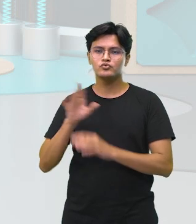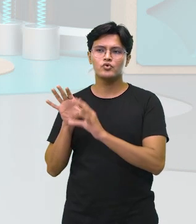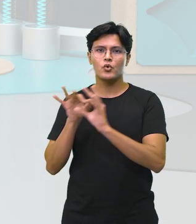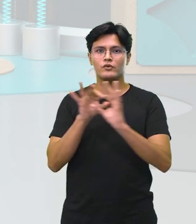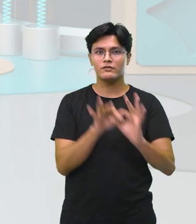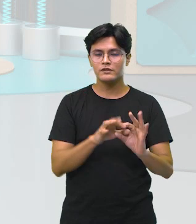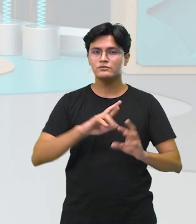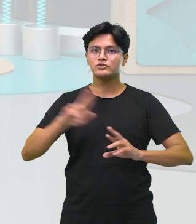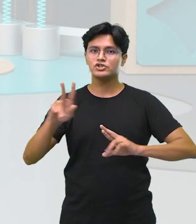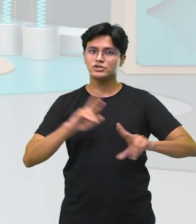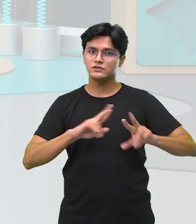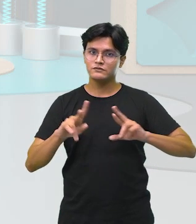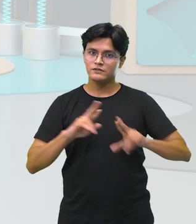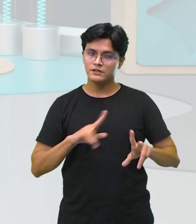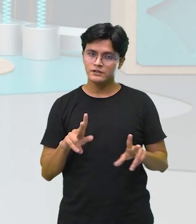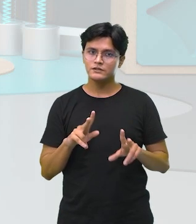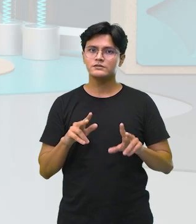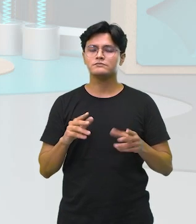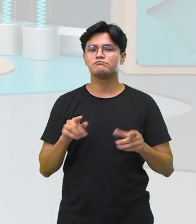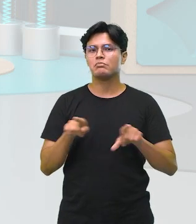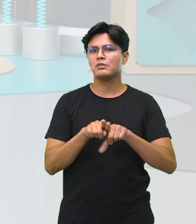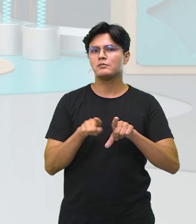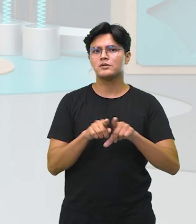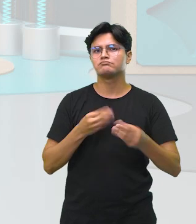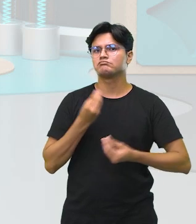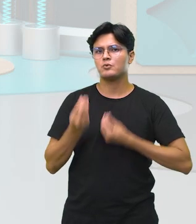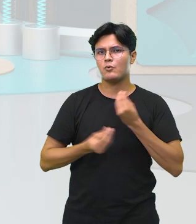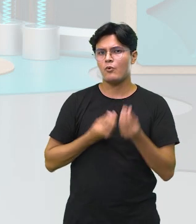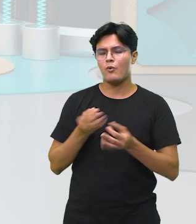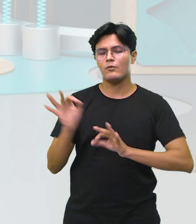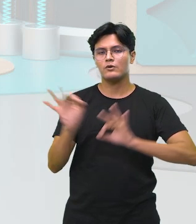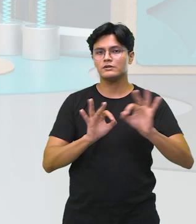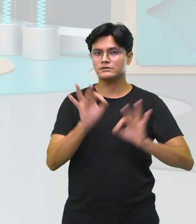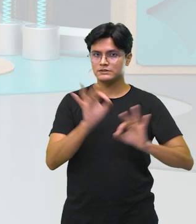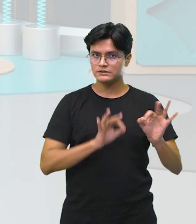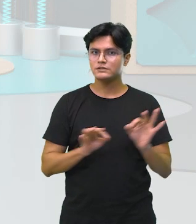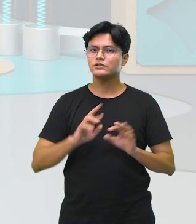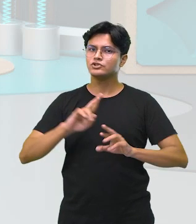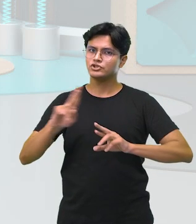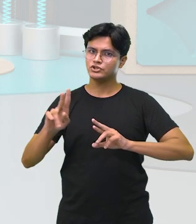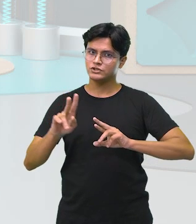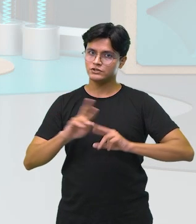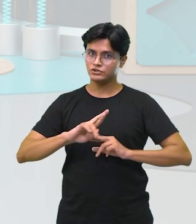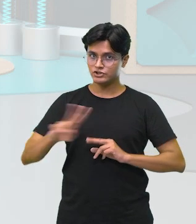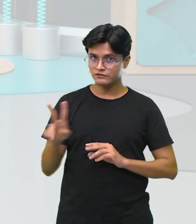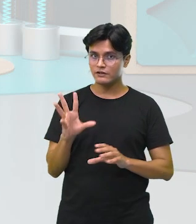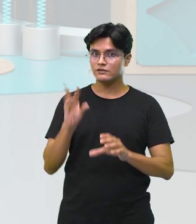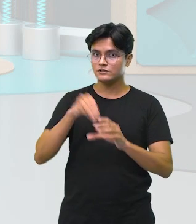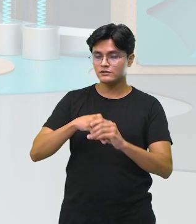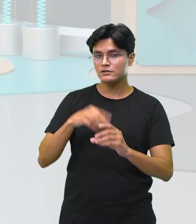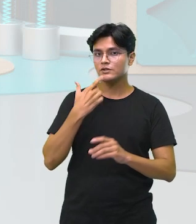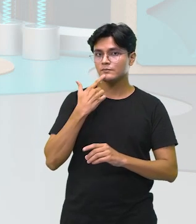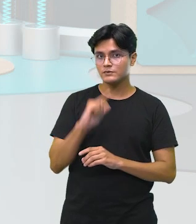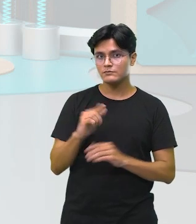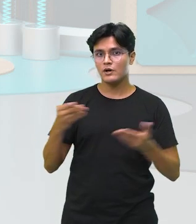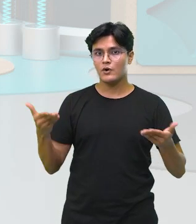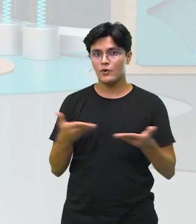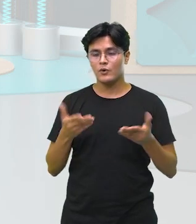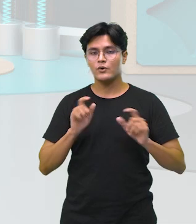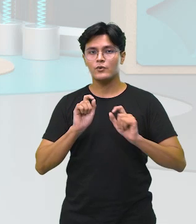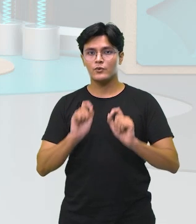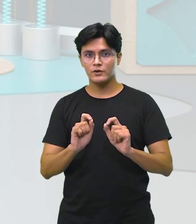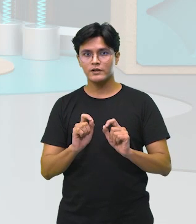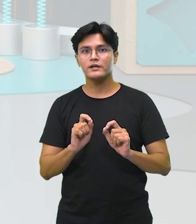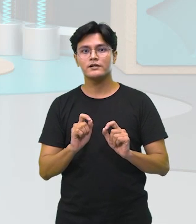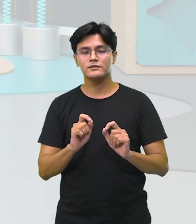língua né vou ter aí uma forma de organização diferente também para uma mesma língua nós vamos escutar agora a